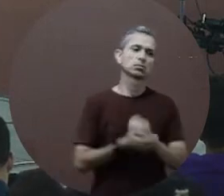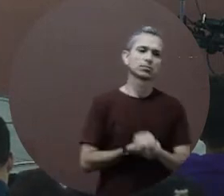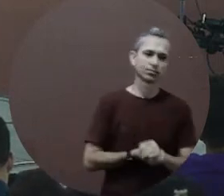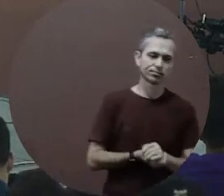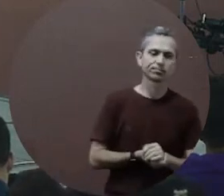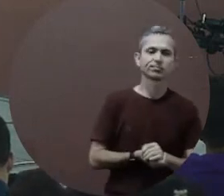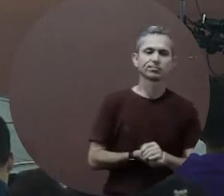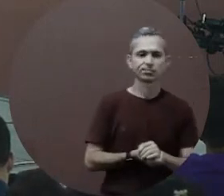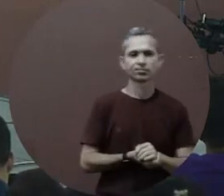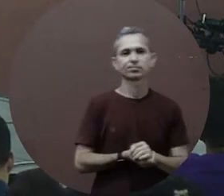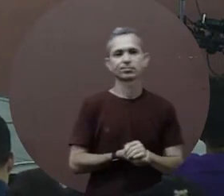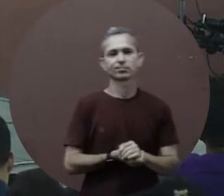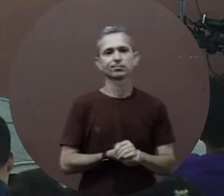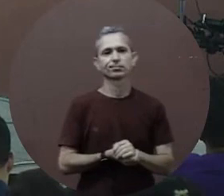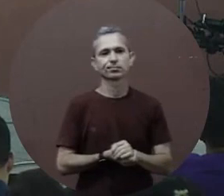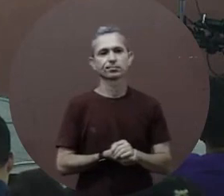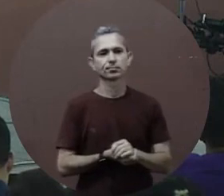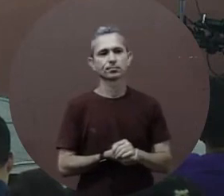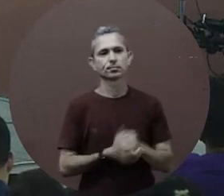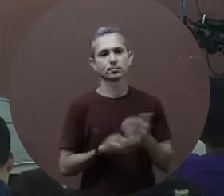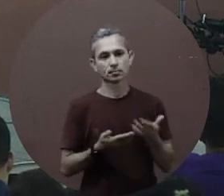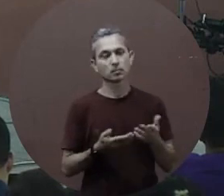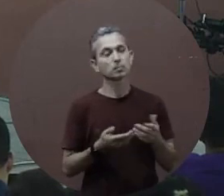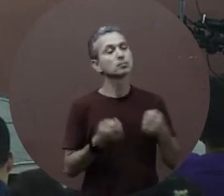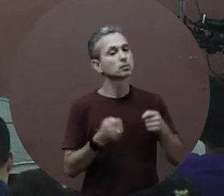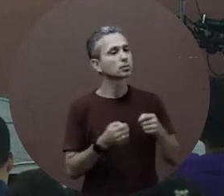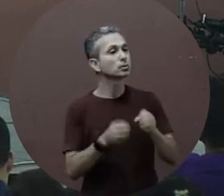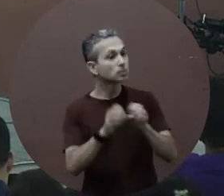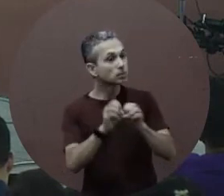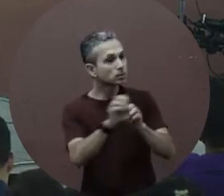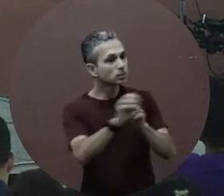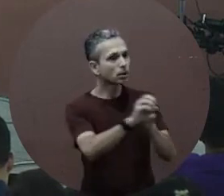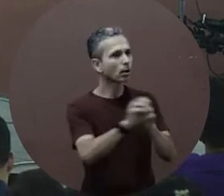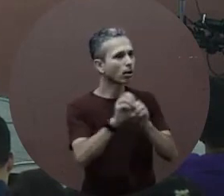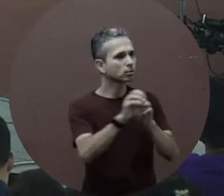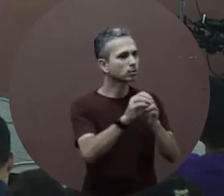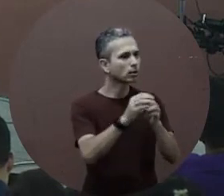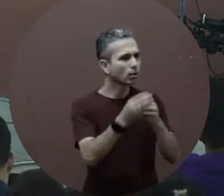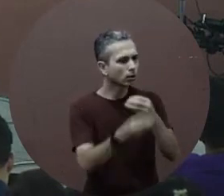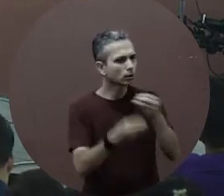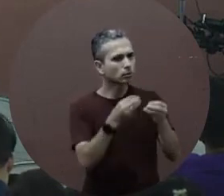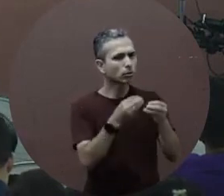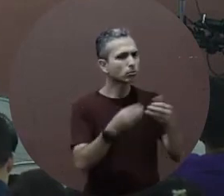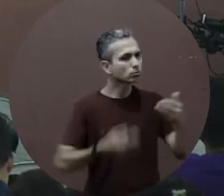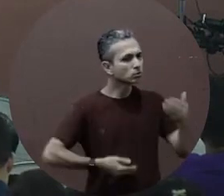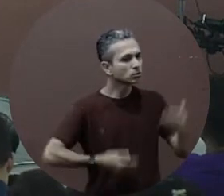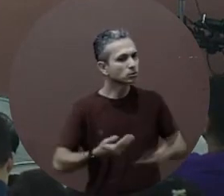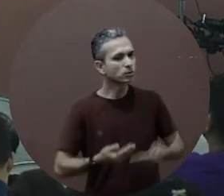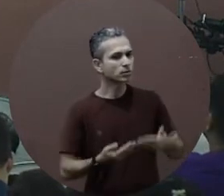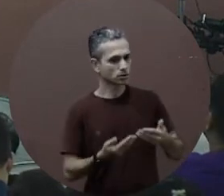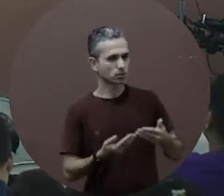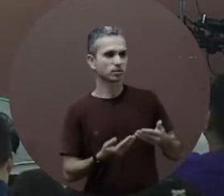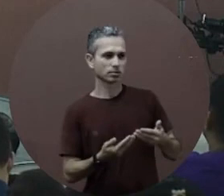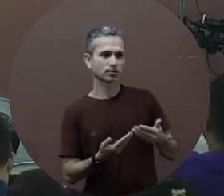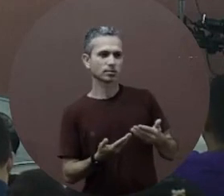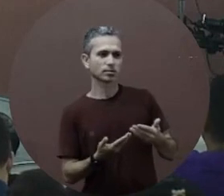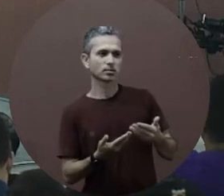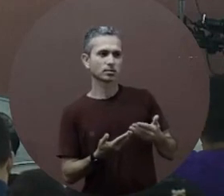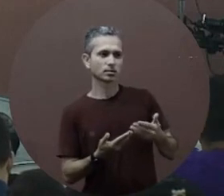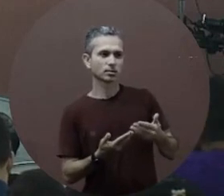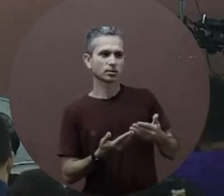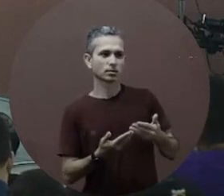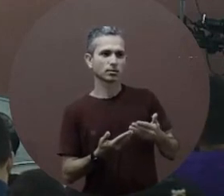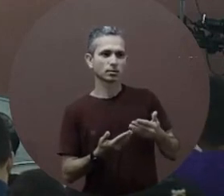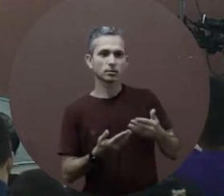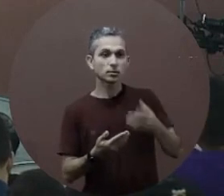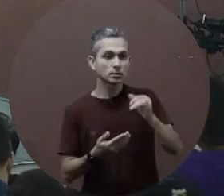fazer aquilo que o líder ensina a ser feito. Se é um líder bíblico, ele vai pregar a palavra, ele vai viver a palavra. Então